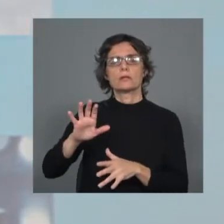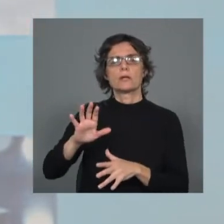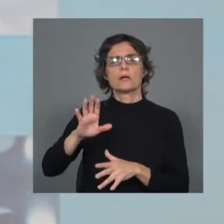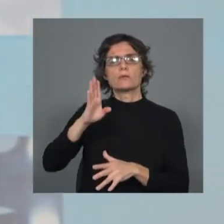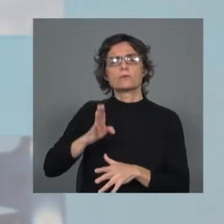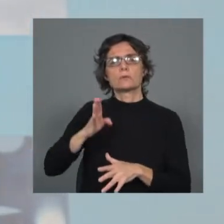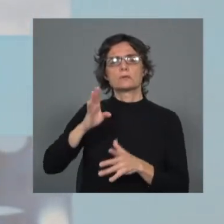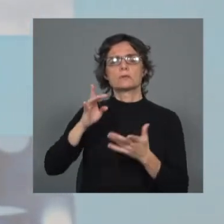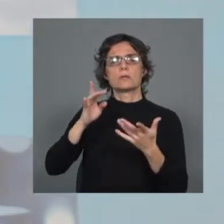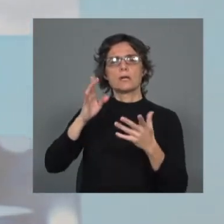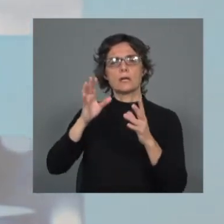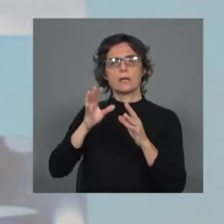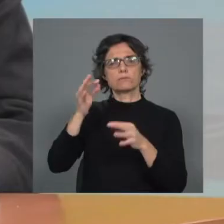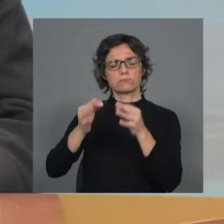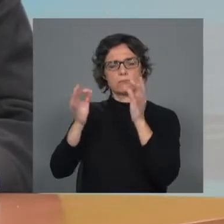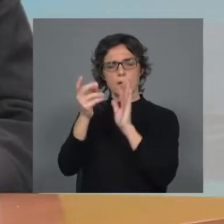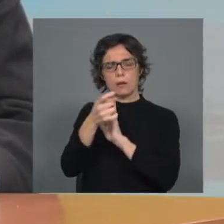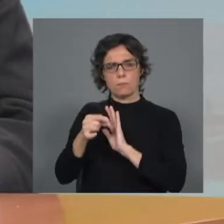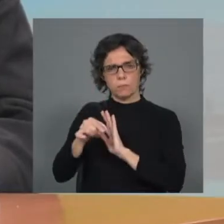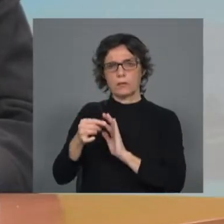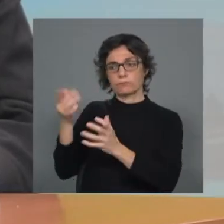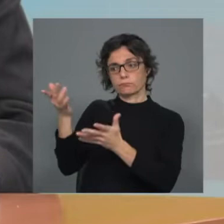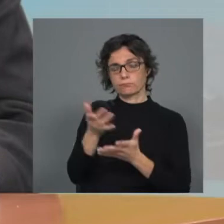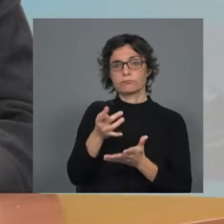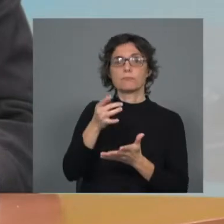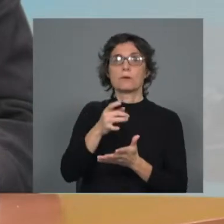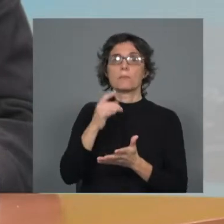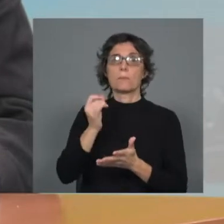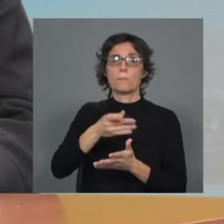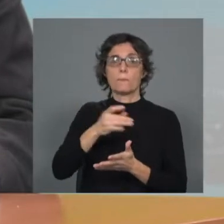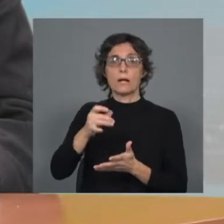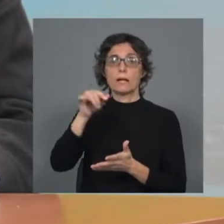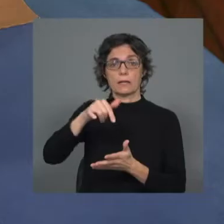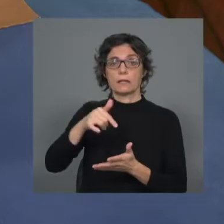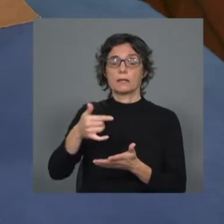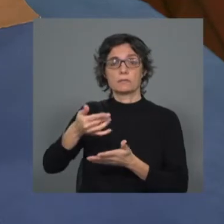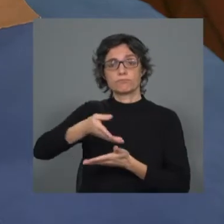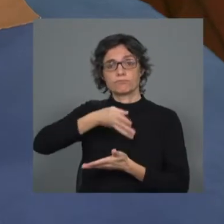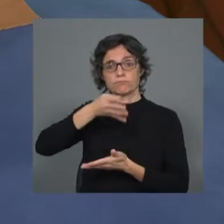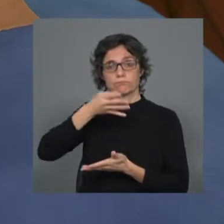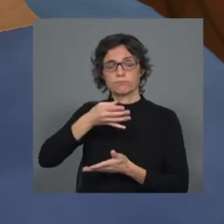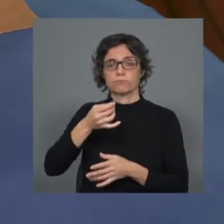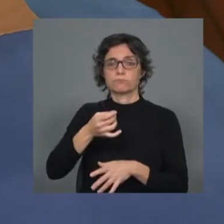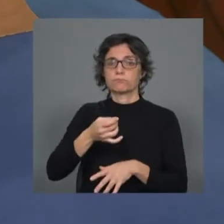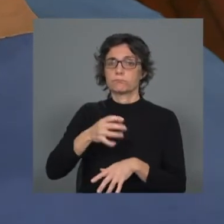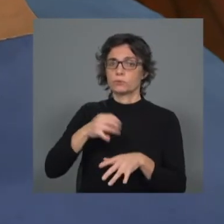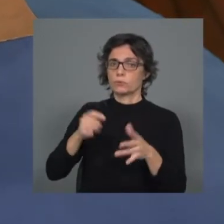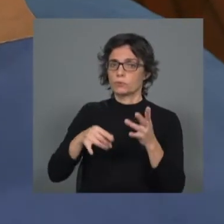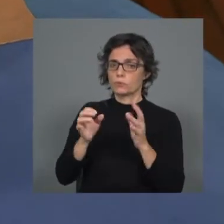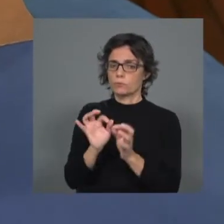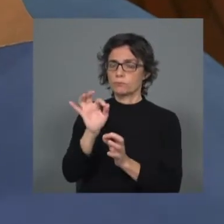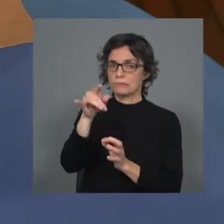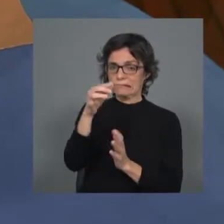Pato, está aqui connosco. Boa tarde, obrigado por estar uma vez mais entre nós. Na verdade, esta vossa nota